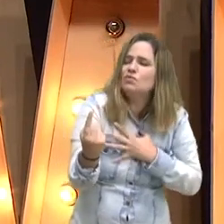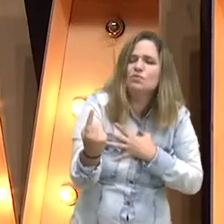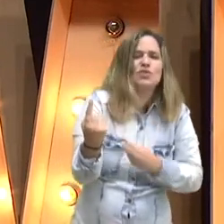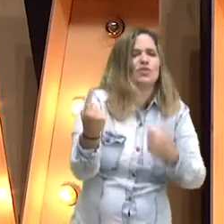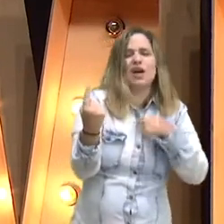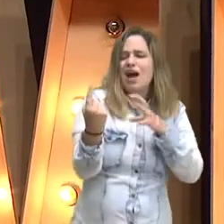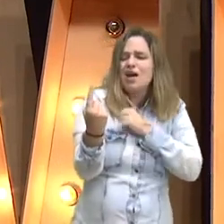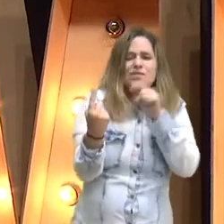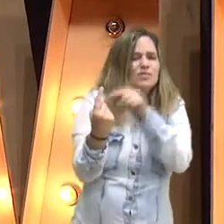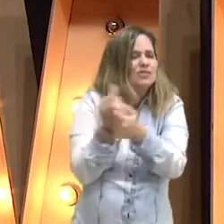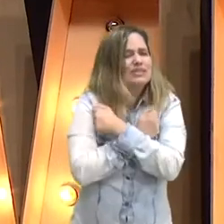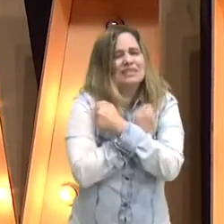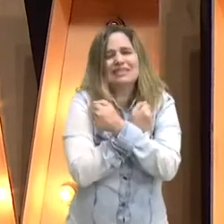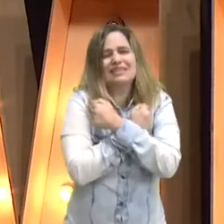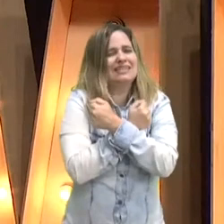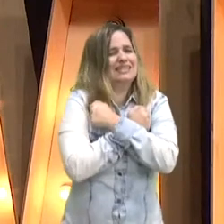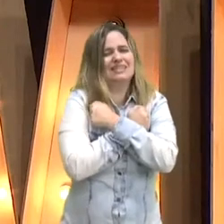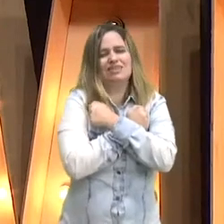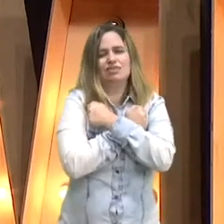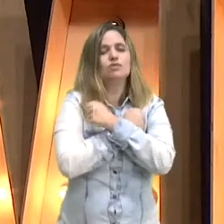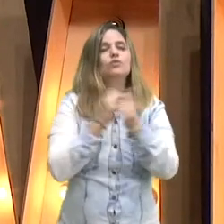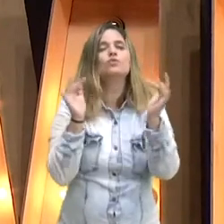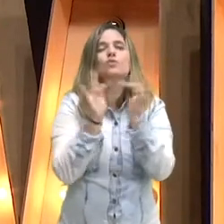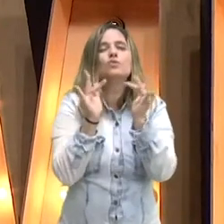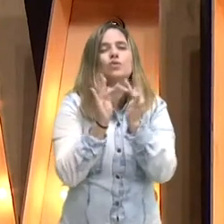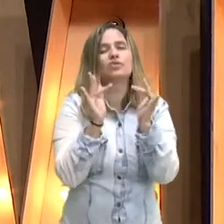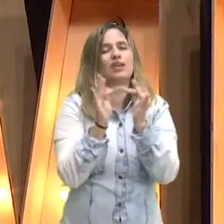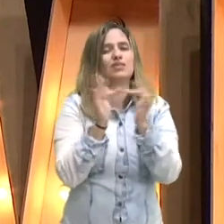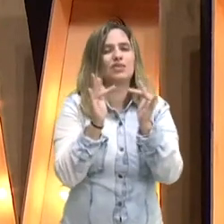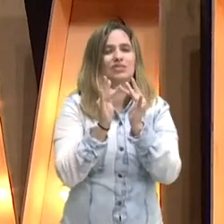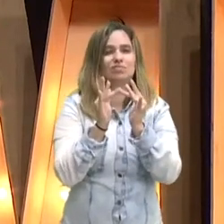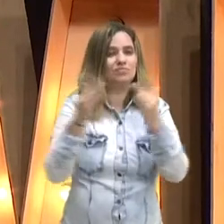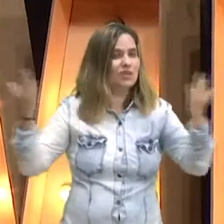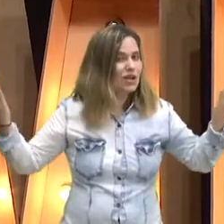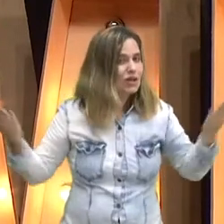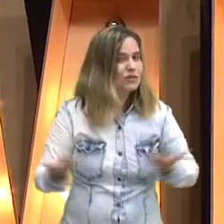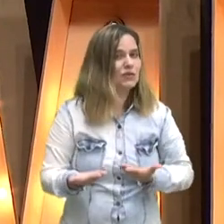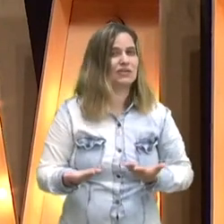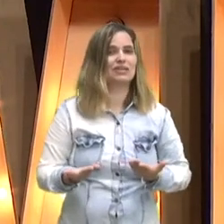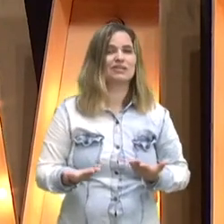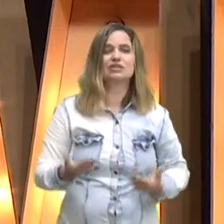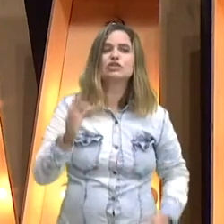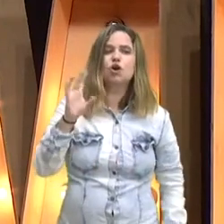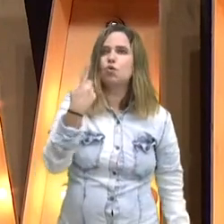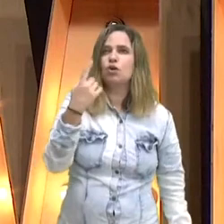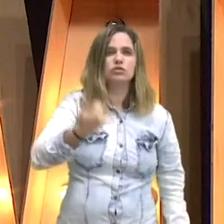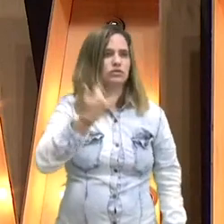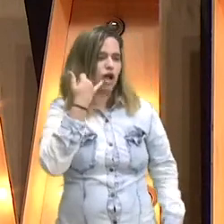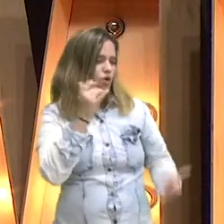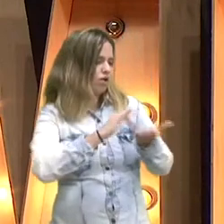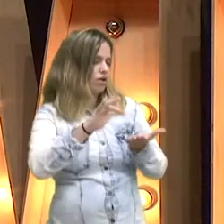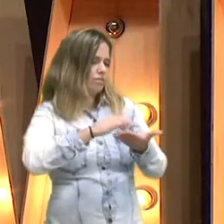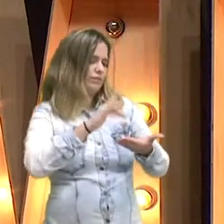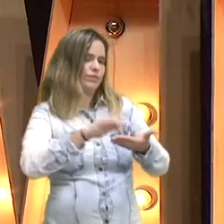celular. O dedo toca o tempo inteiro no celular. E a gente está se tocando menos. O pai tem que abraçar a filha, para que ela tenha uma